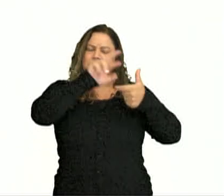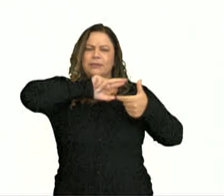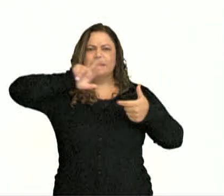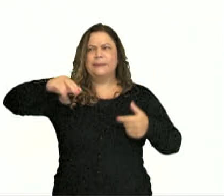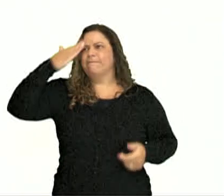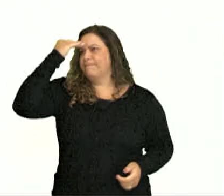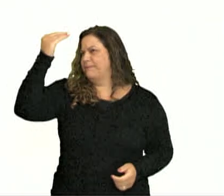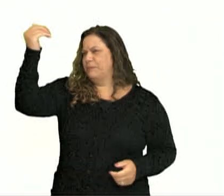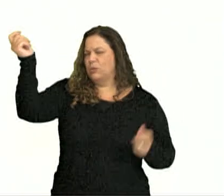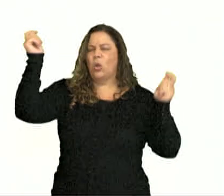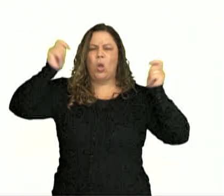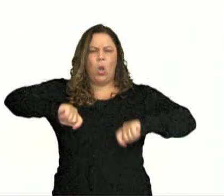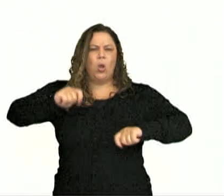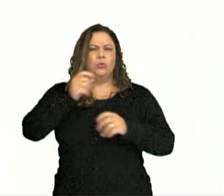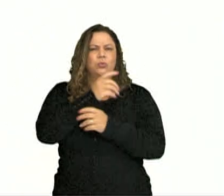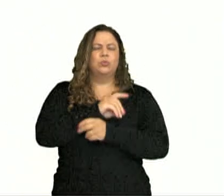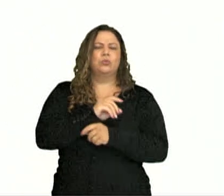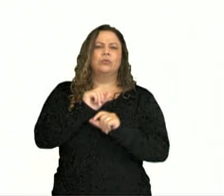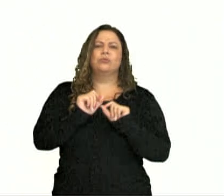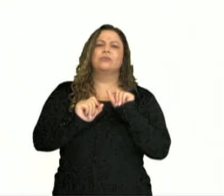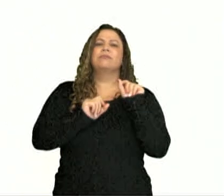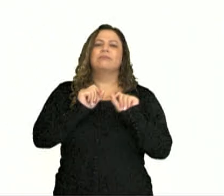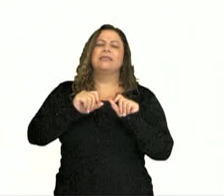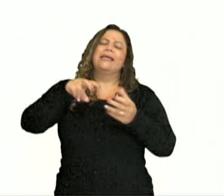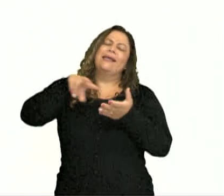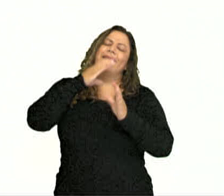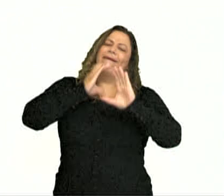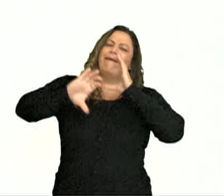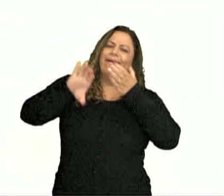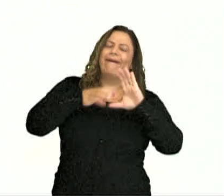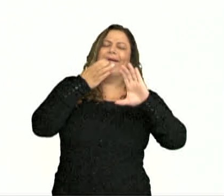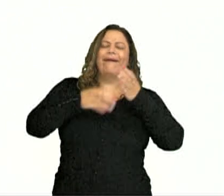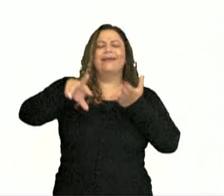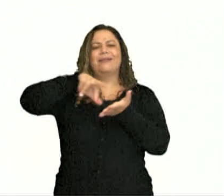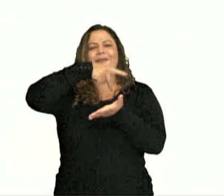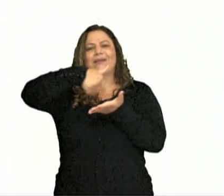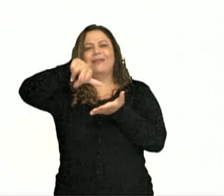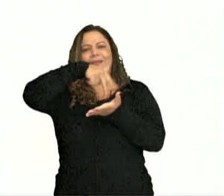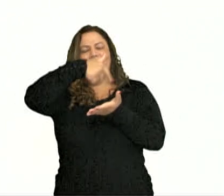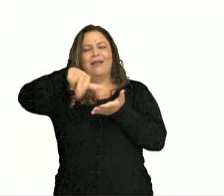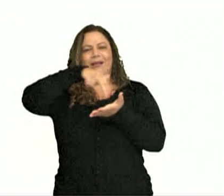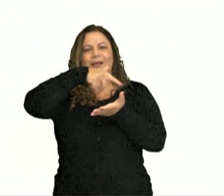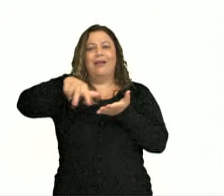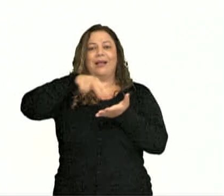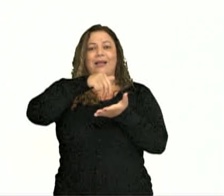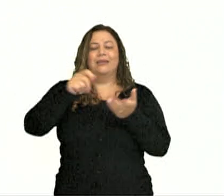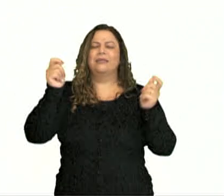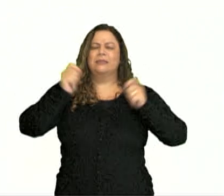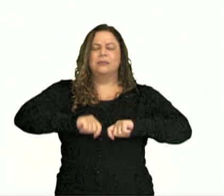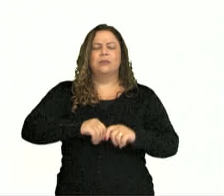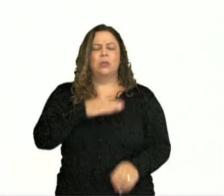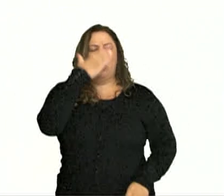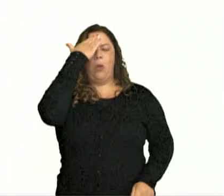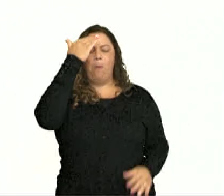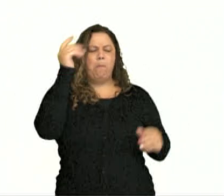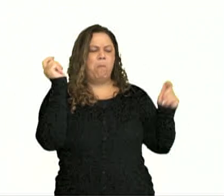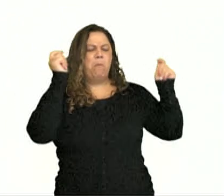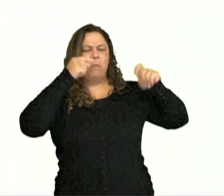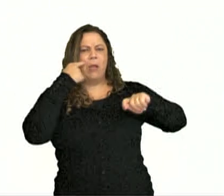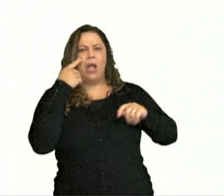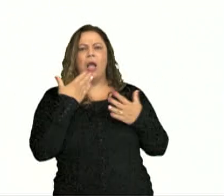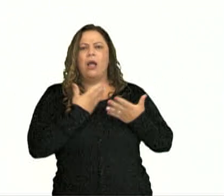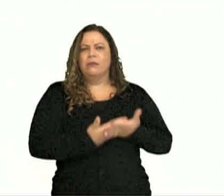que cantam, dançam, atuam e treinam intensivamente até atingir o status de ídolos e